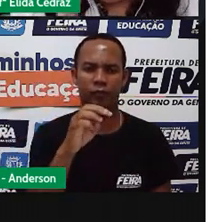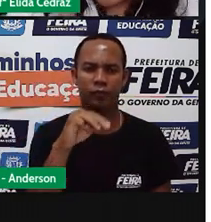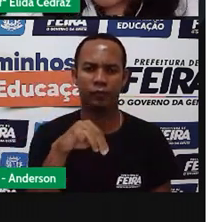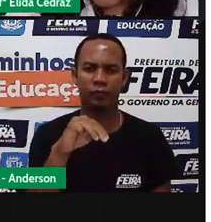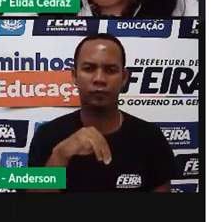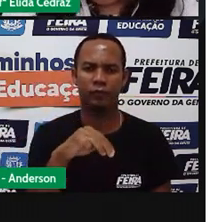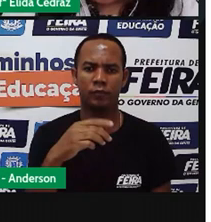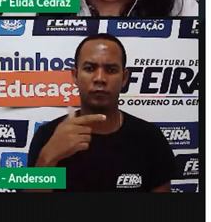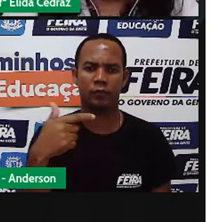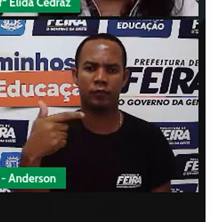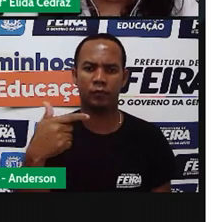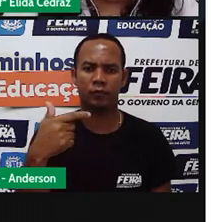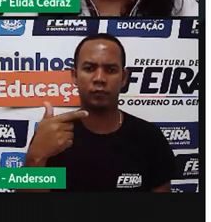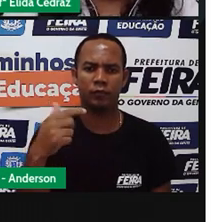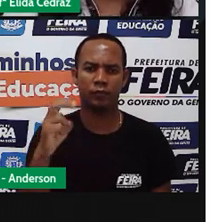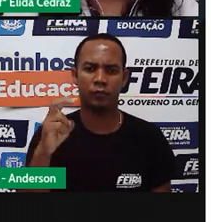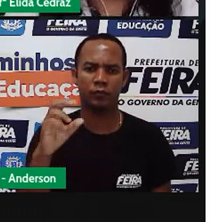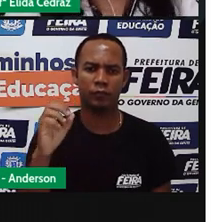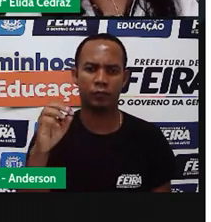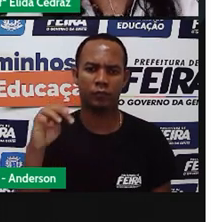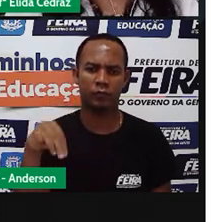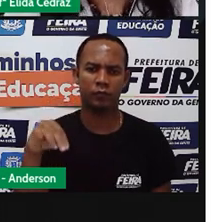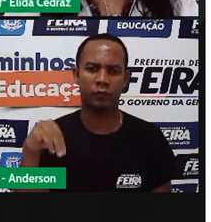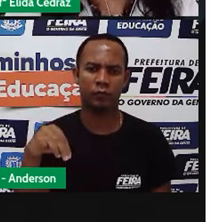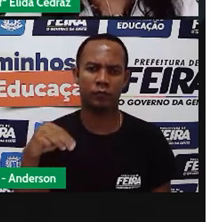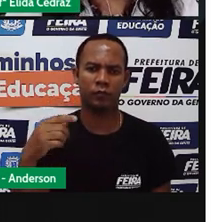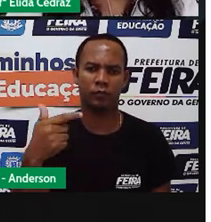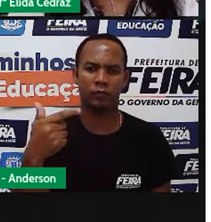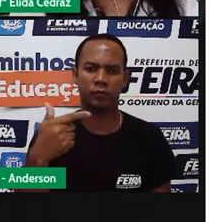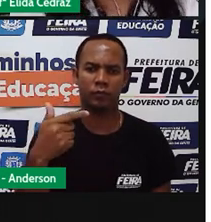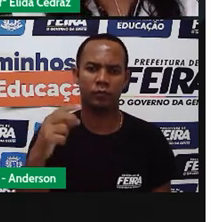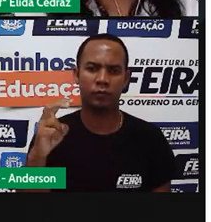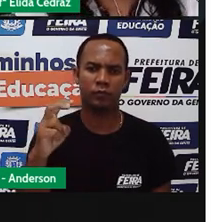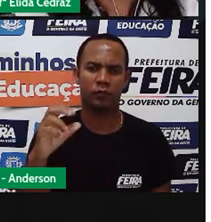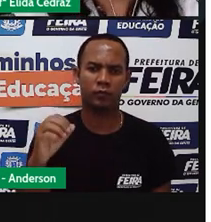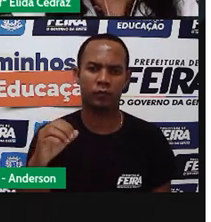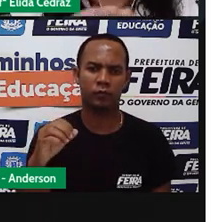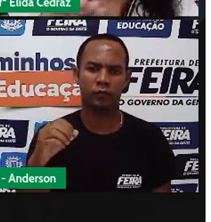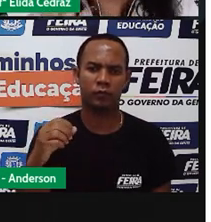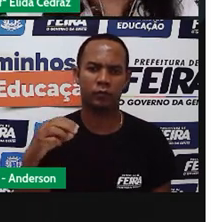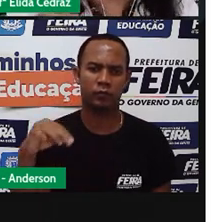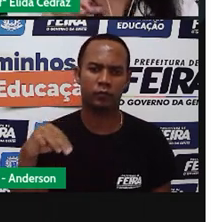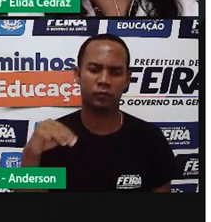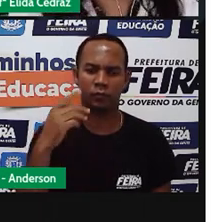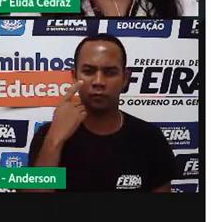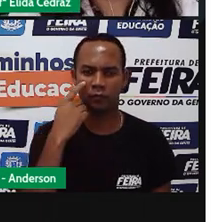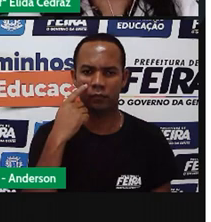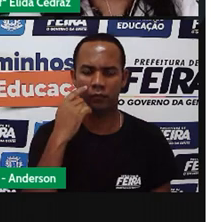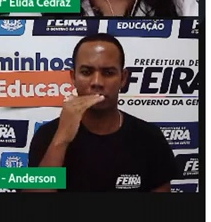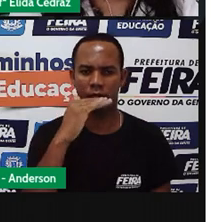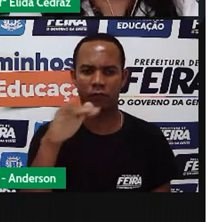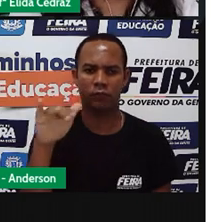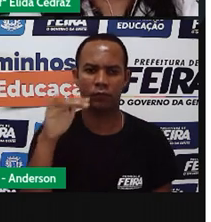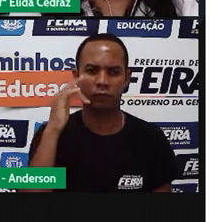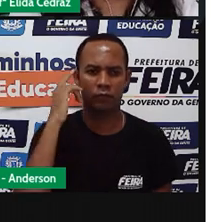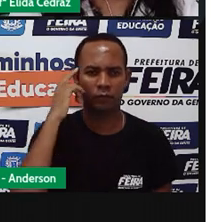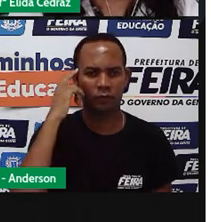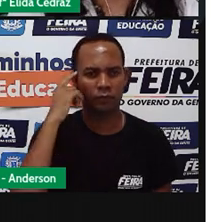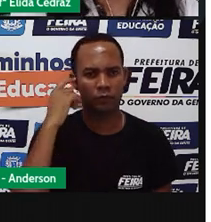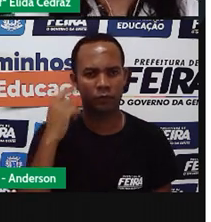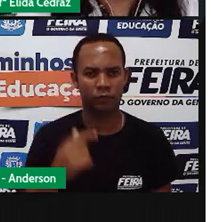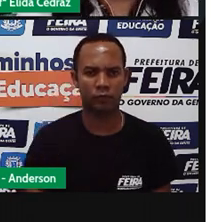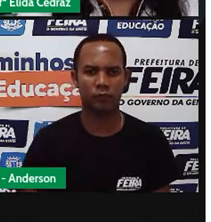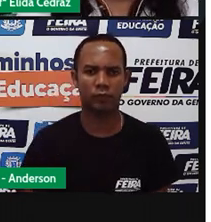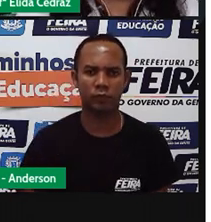Aí, olha só, 1 litro a propósito de dividir em 2 jarros de meio litro.